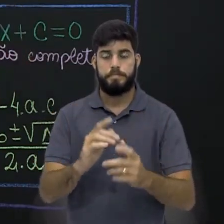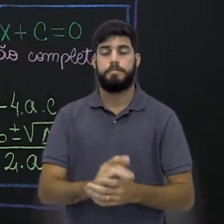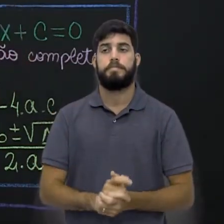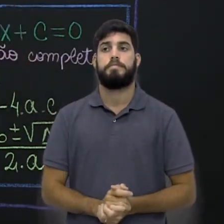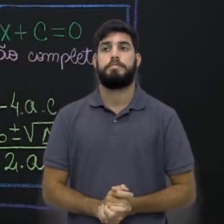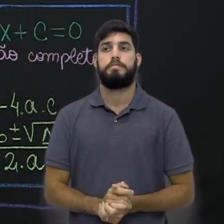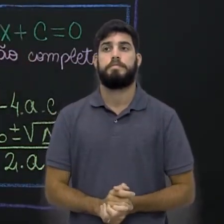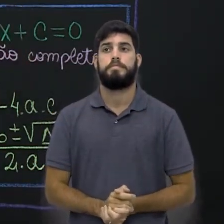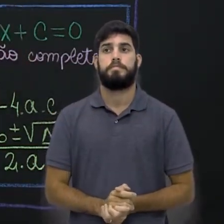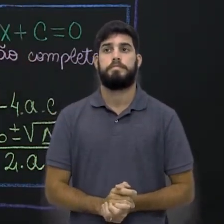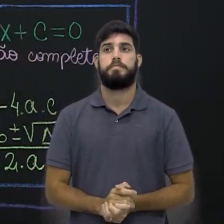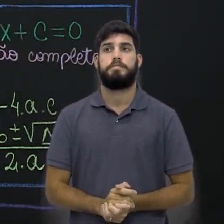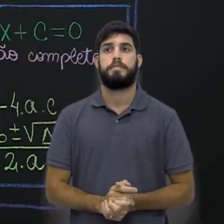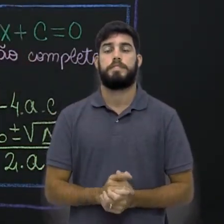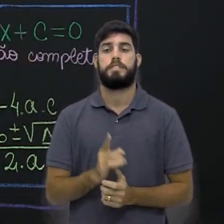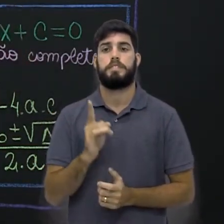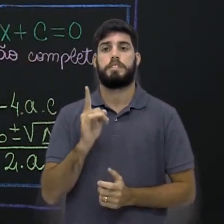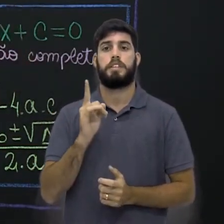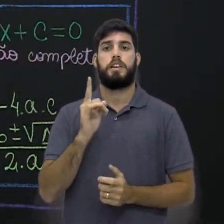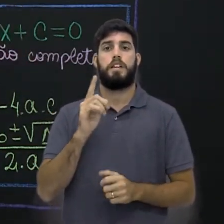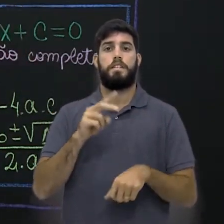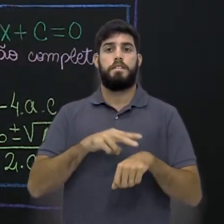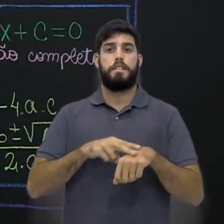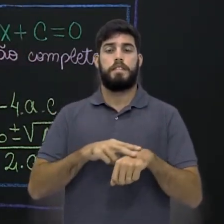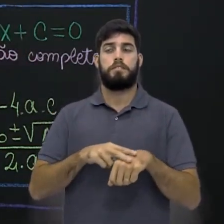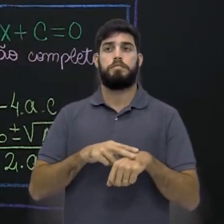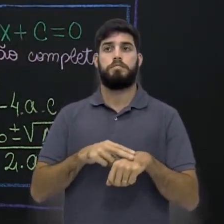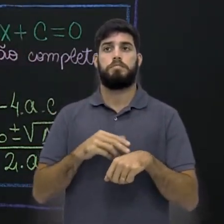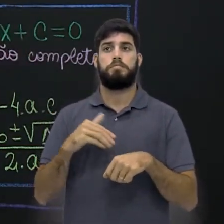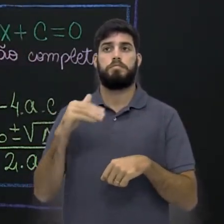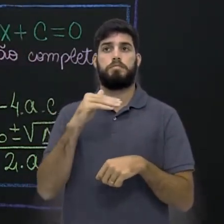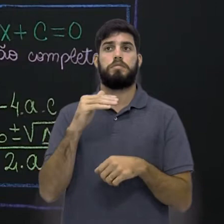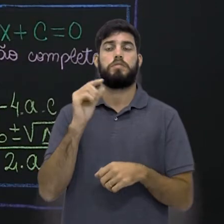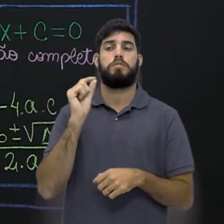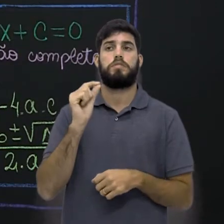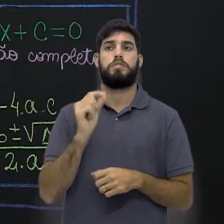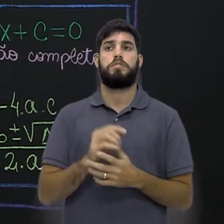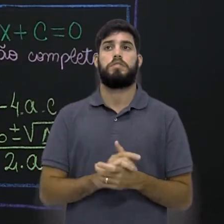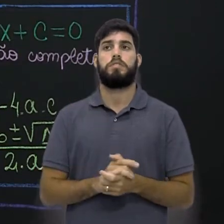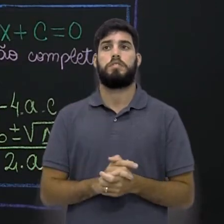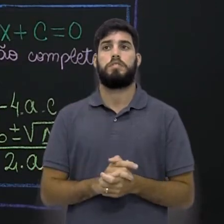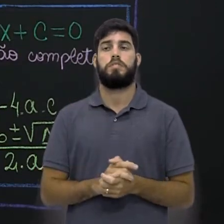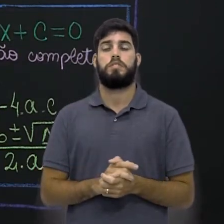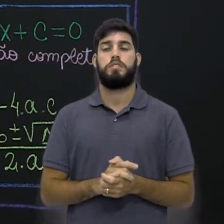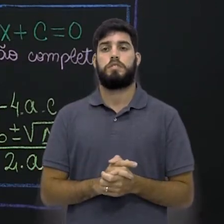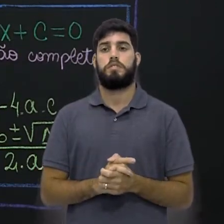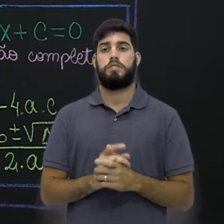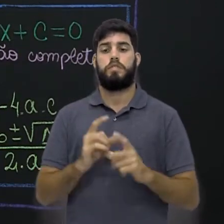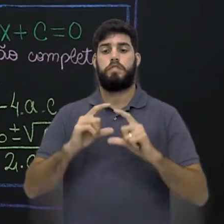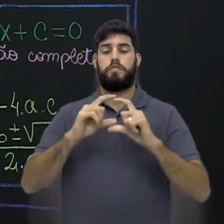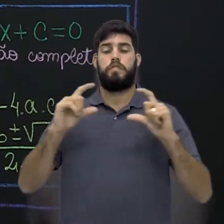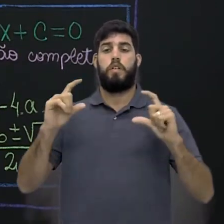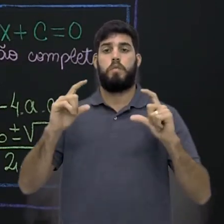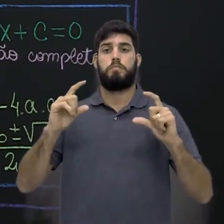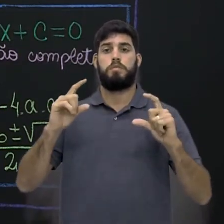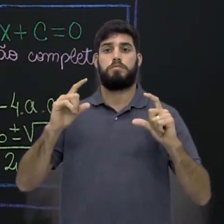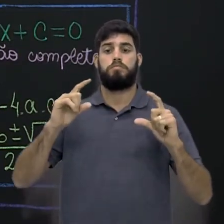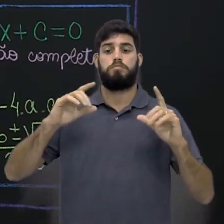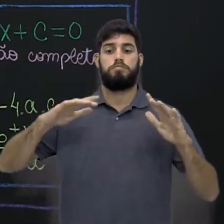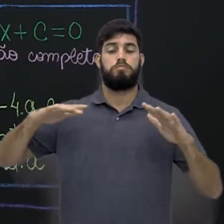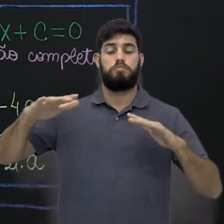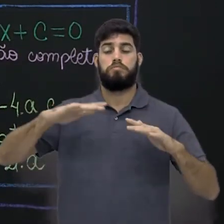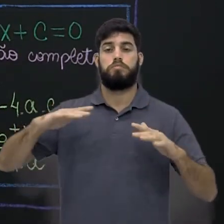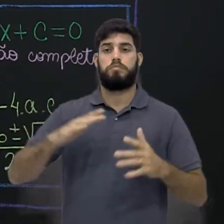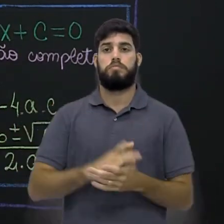acontece? Aqui de verde, bem em cima, nós temos aqui a chamada forma geral. Ou